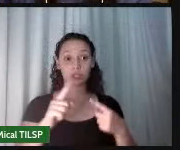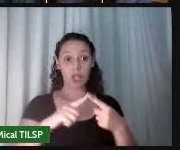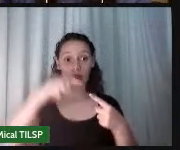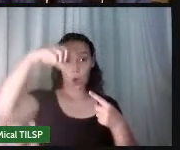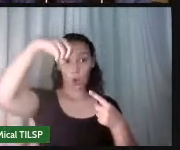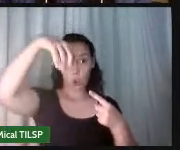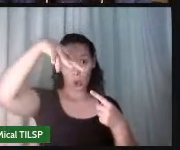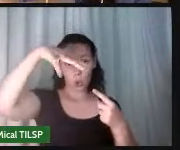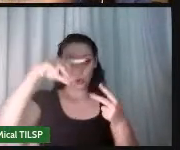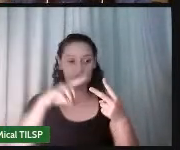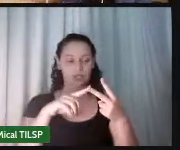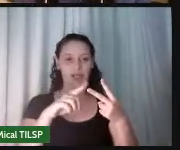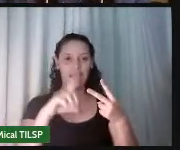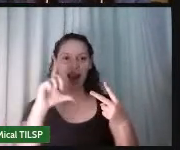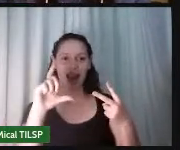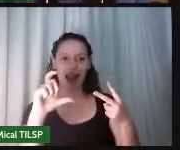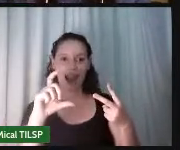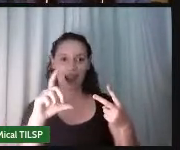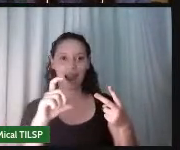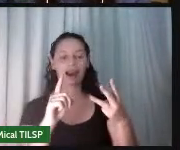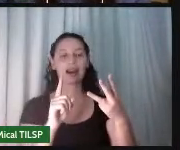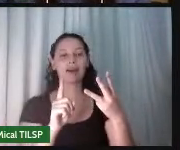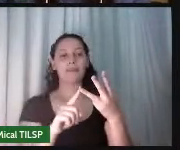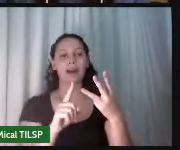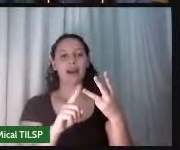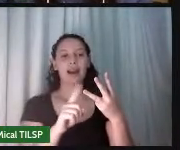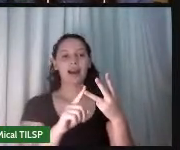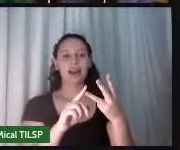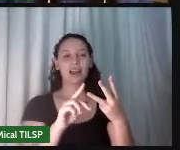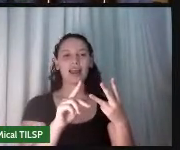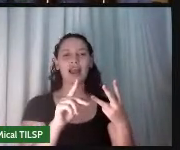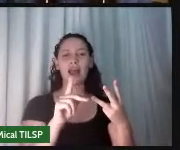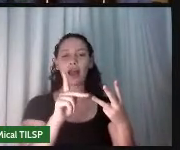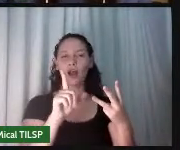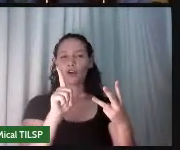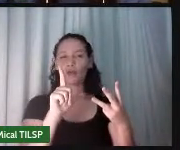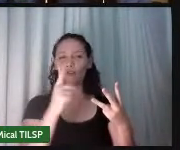um dispositivo que eu usava para tirar as fotografias, uma câmera escura.